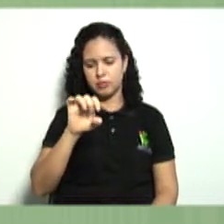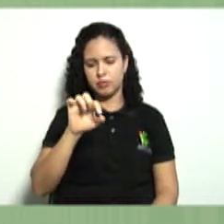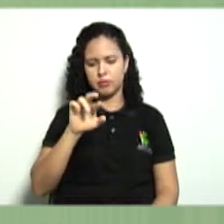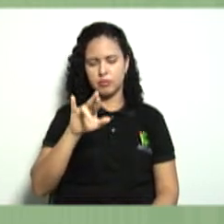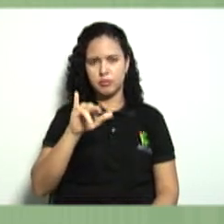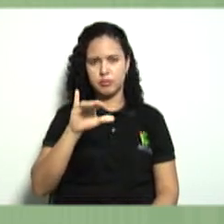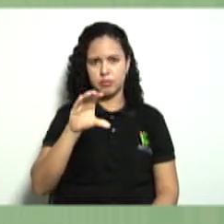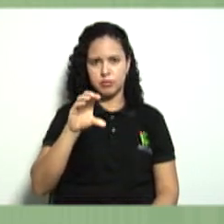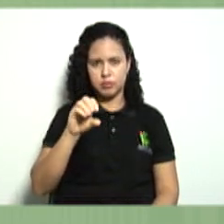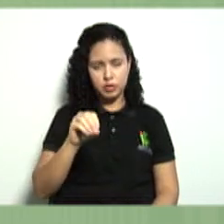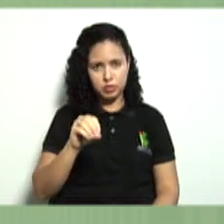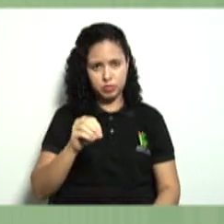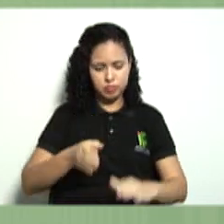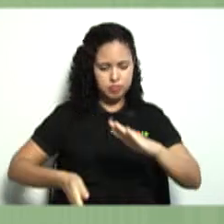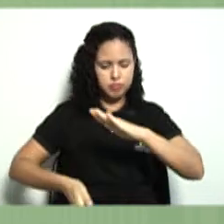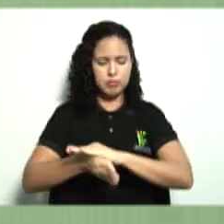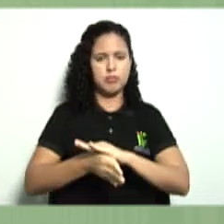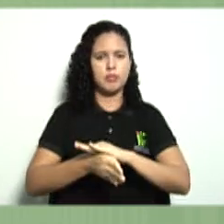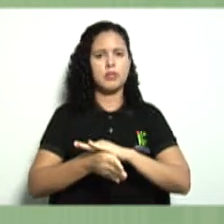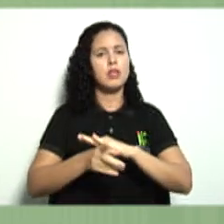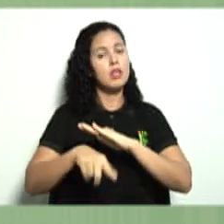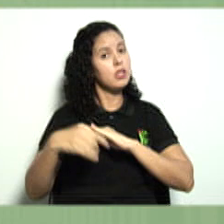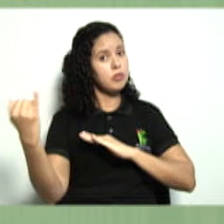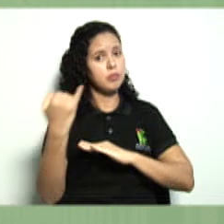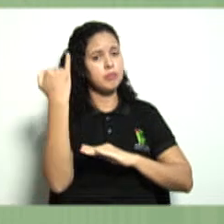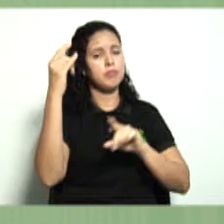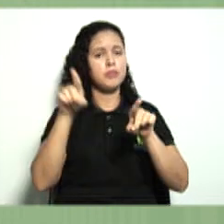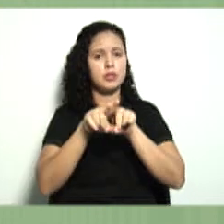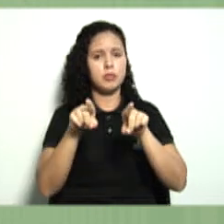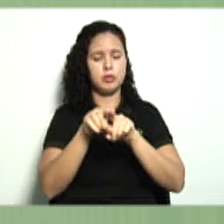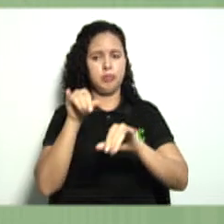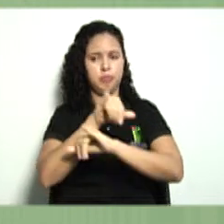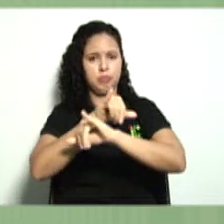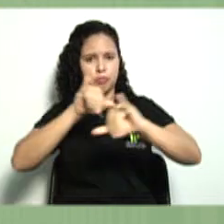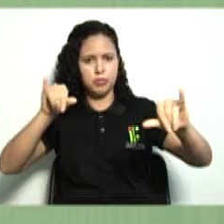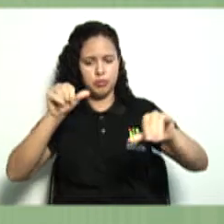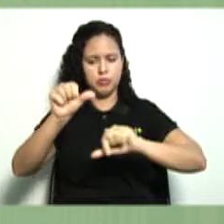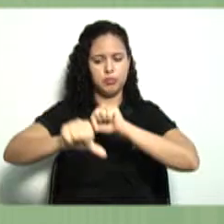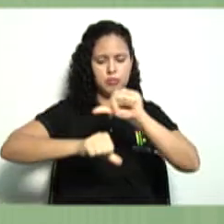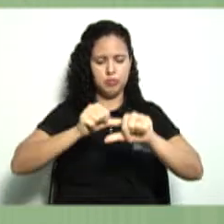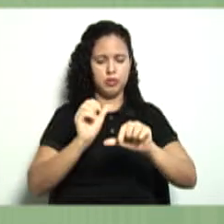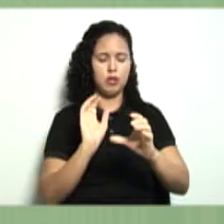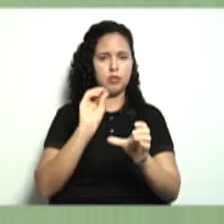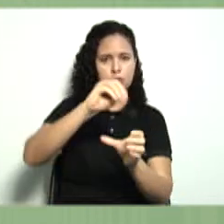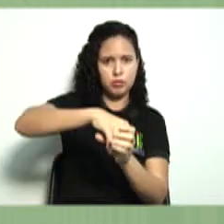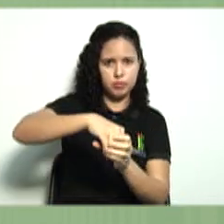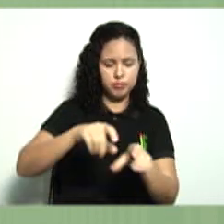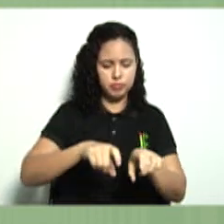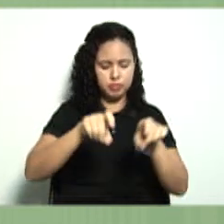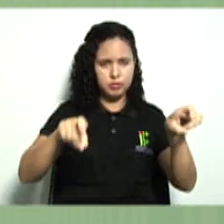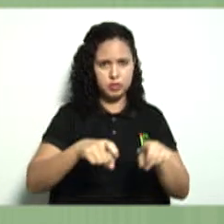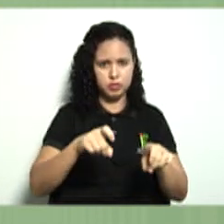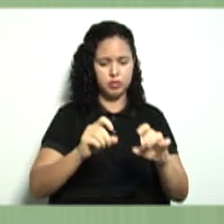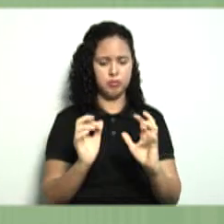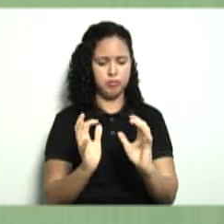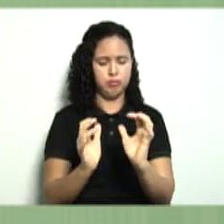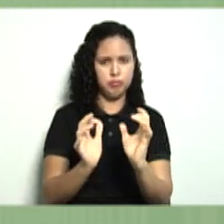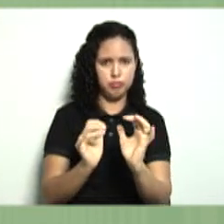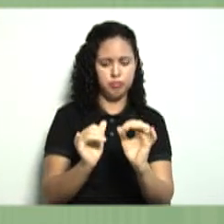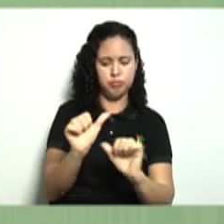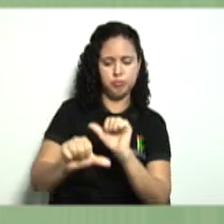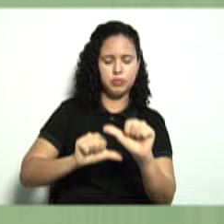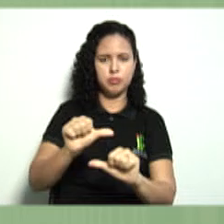os de entrada, são componentes que emitem informações processadas pelo computador. Então, o que